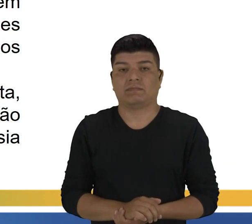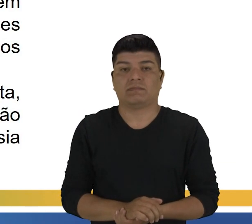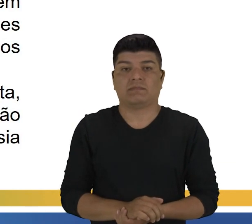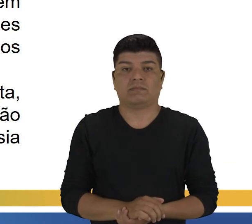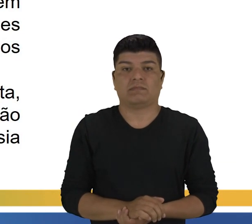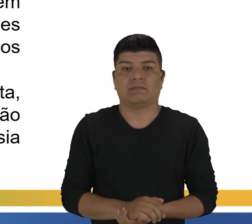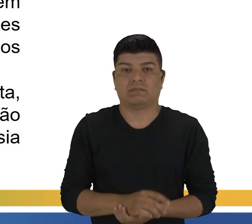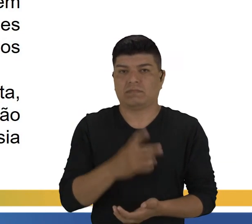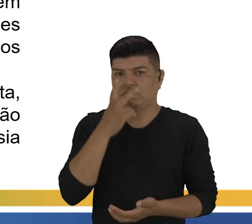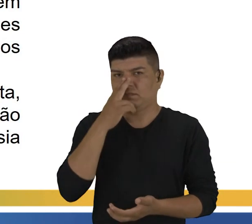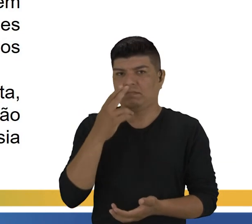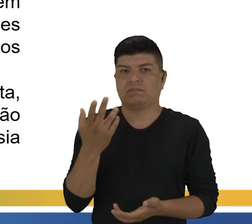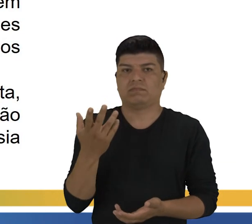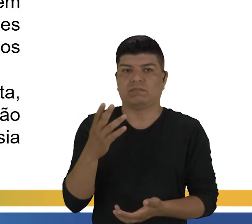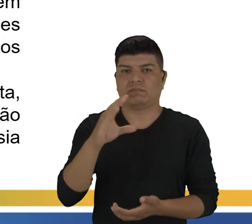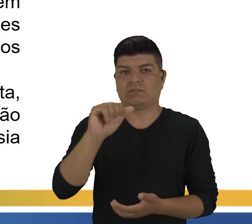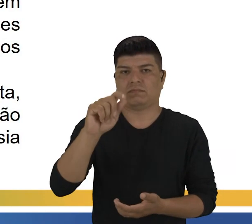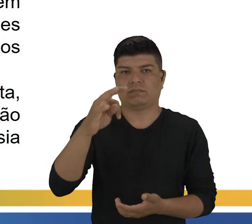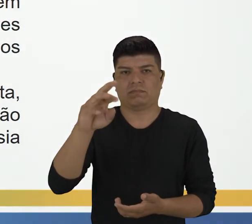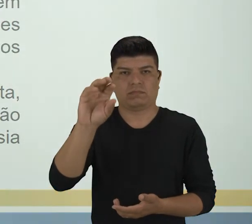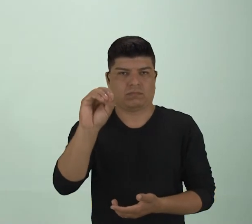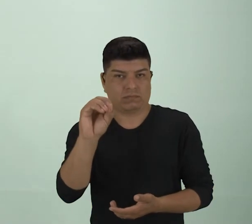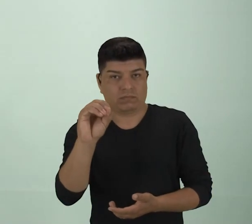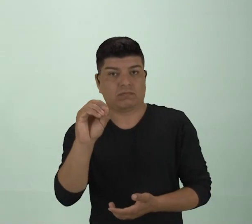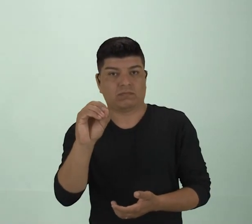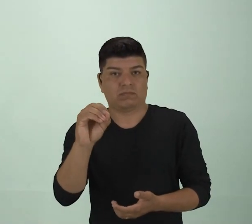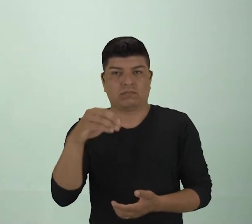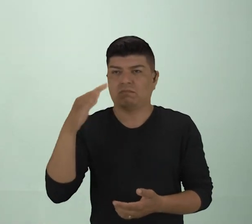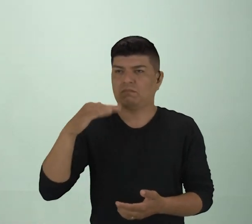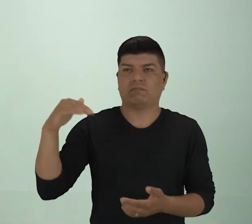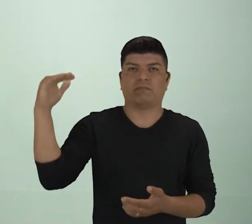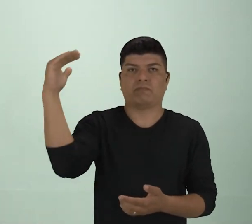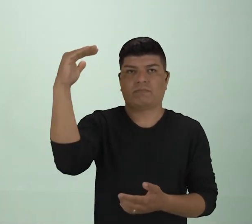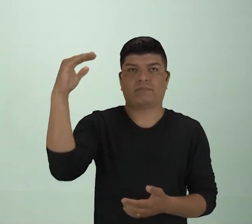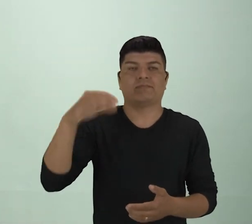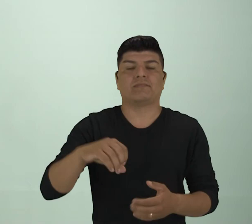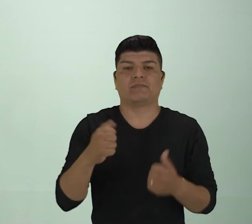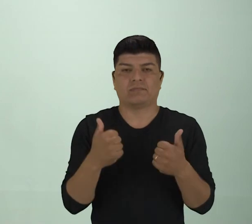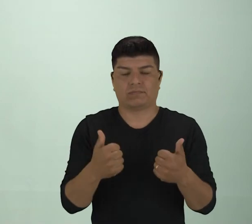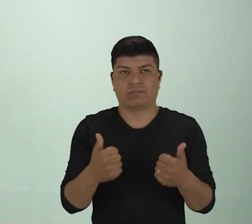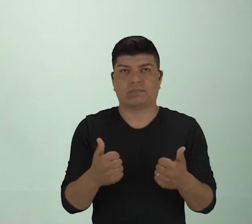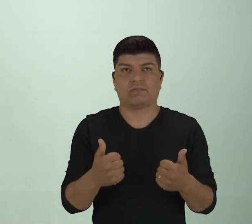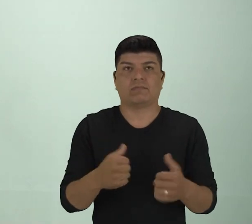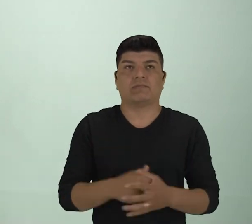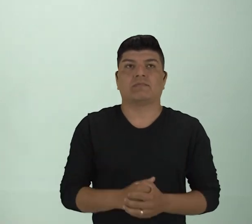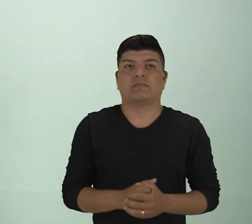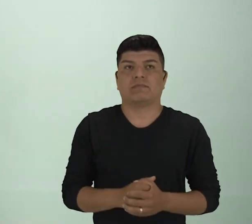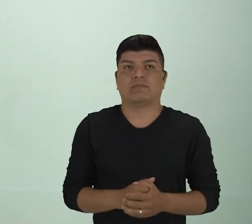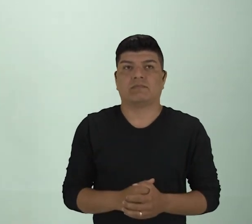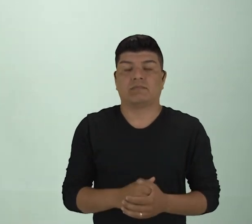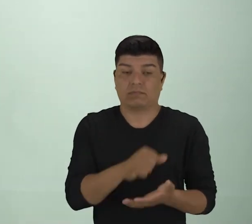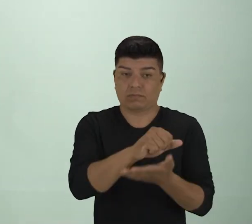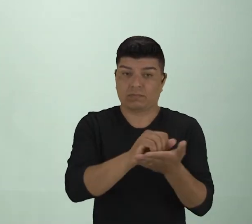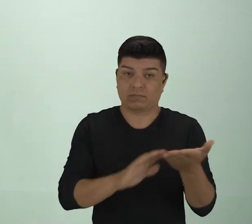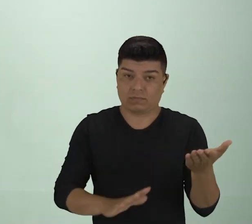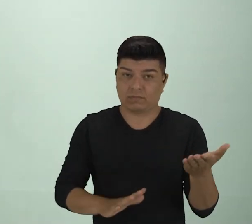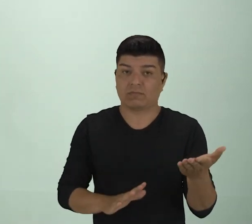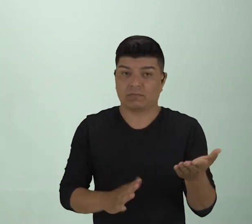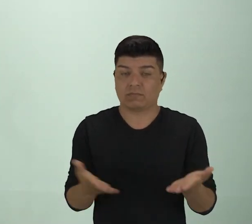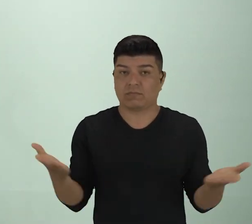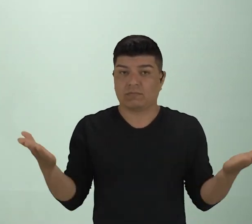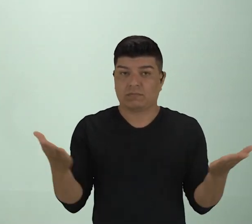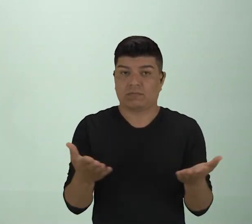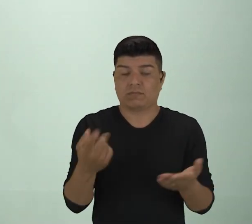a máxima do Castro Alves em seu lirismo fase condoreira, tá bom? Então, exercitando o